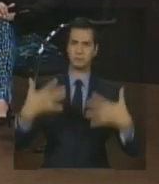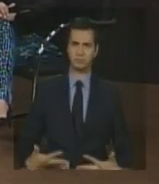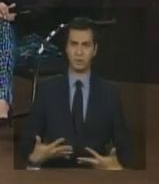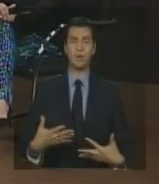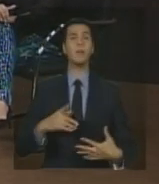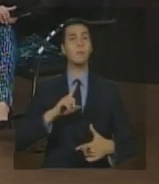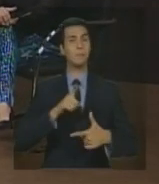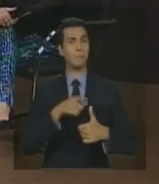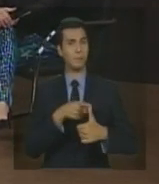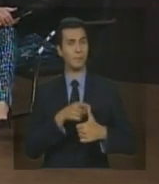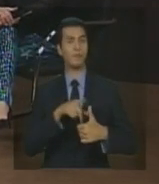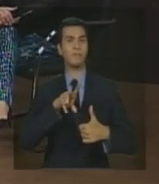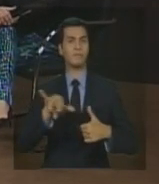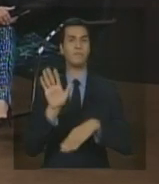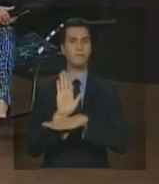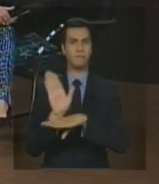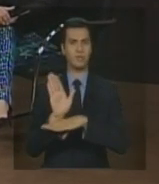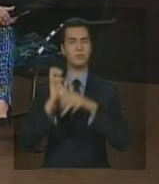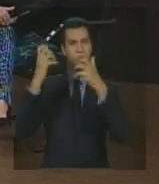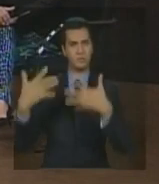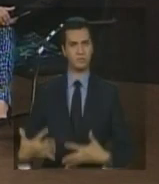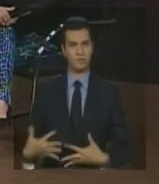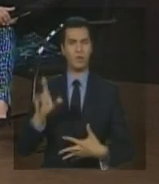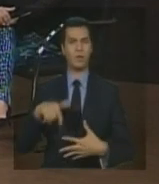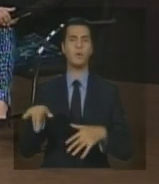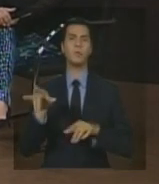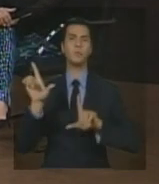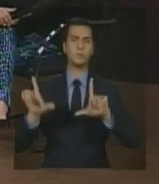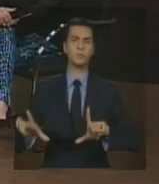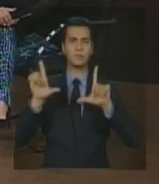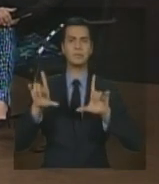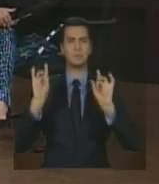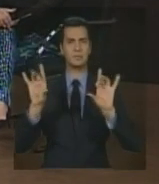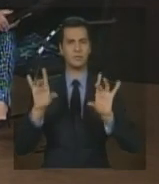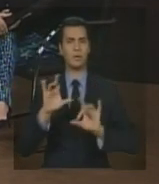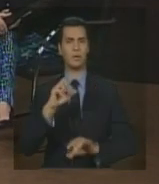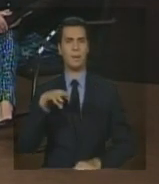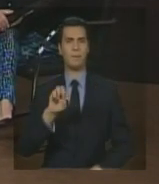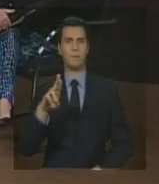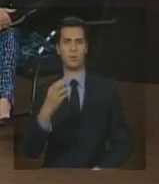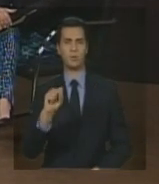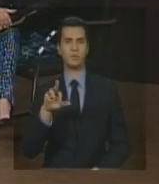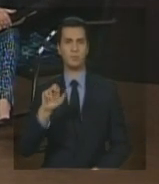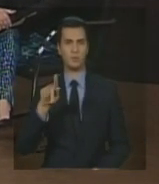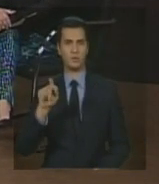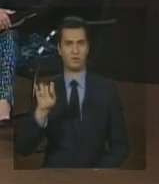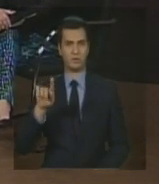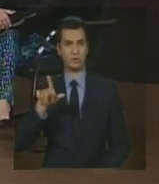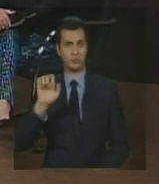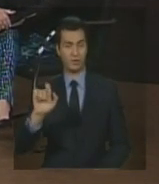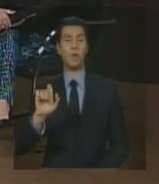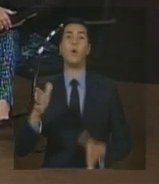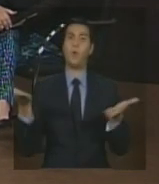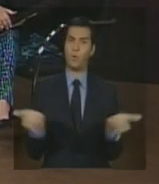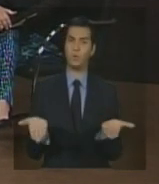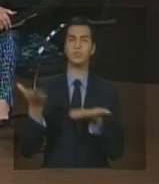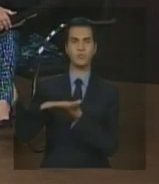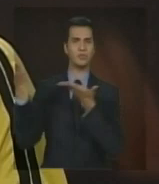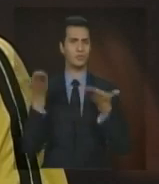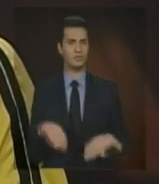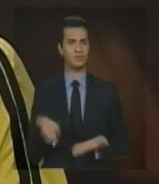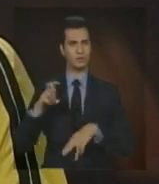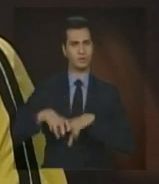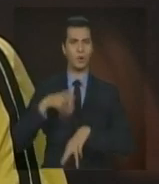com deficiência, realizado pelo programa Caminhos da Reportagem da TV Brasil. São nossos convidados no programa de hoje,